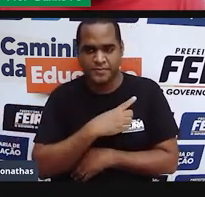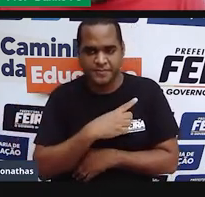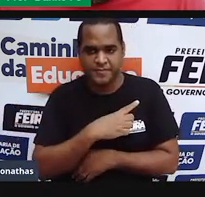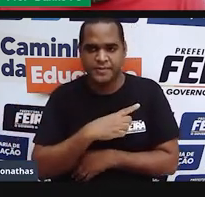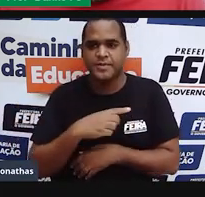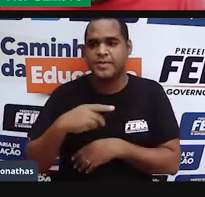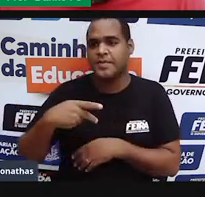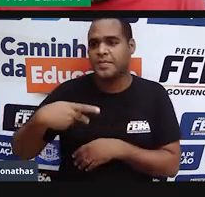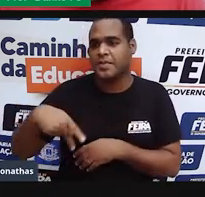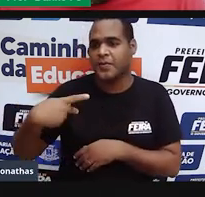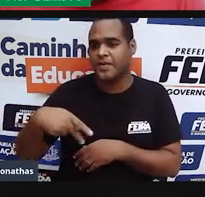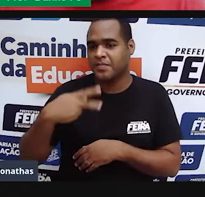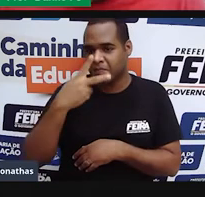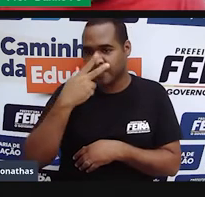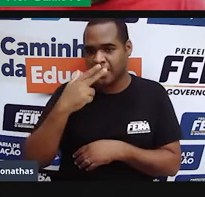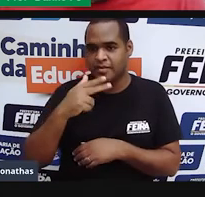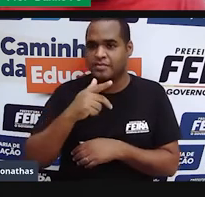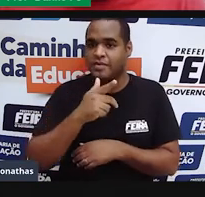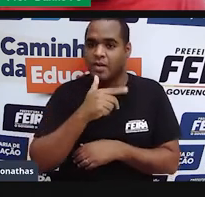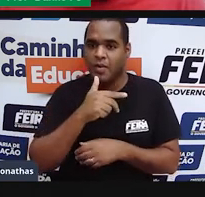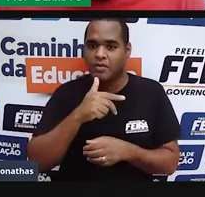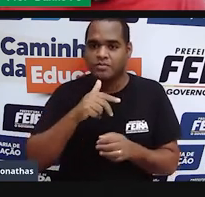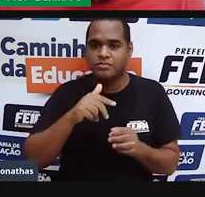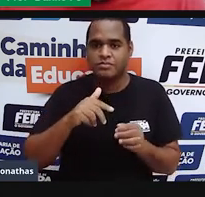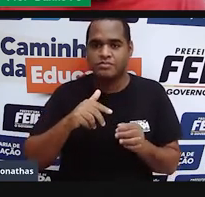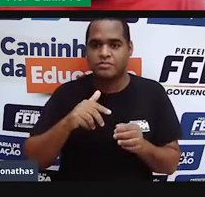Paraguai ele não tem saída para o mar.